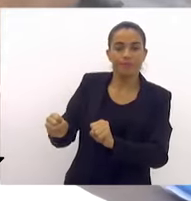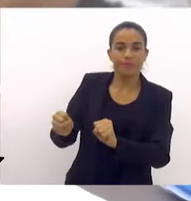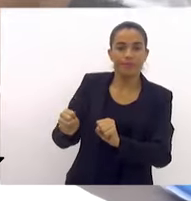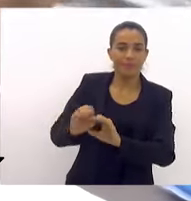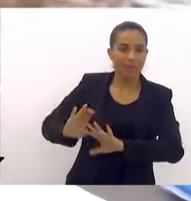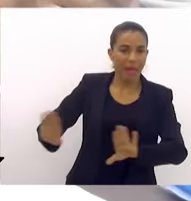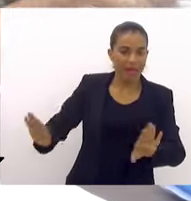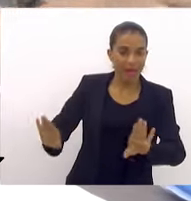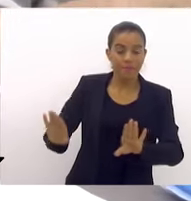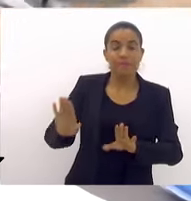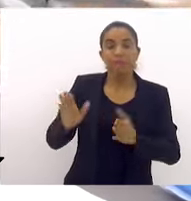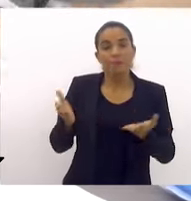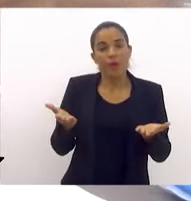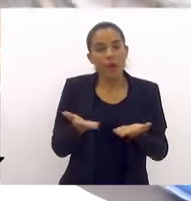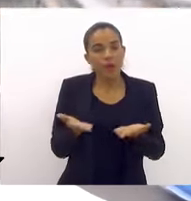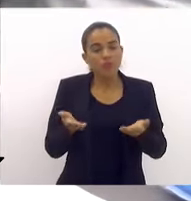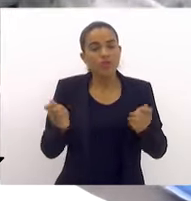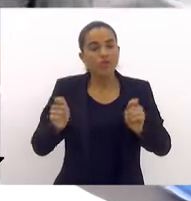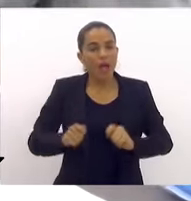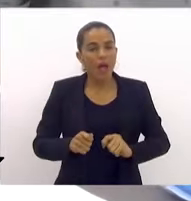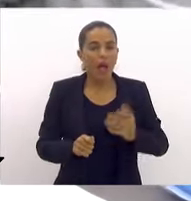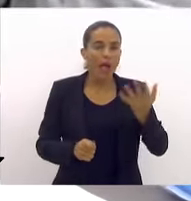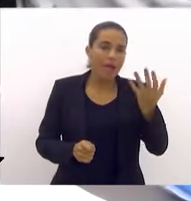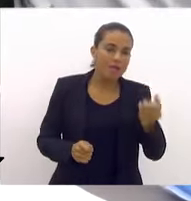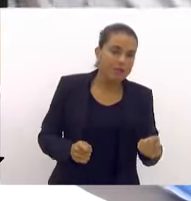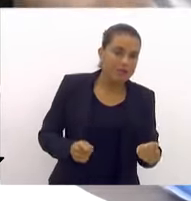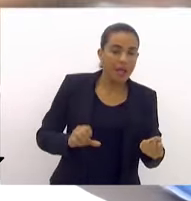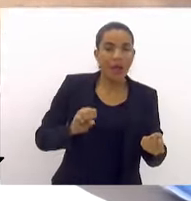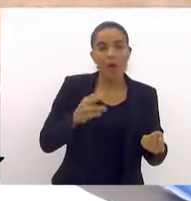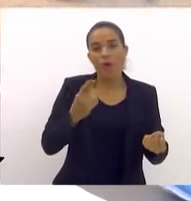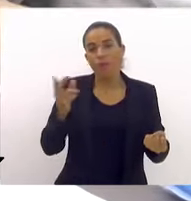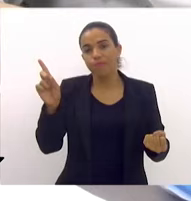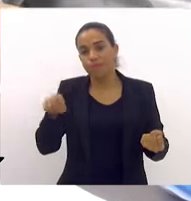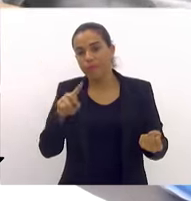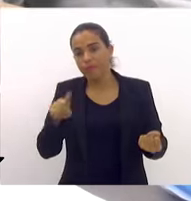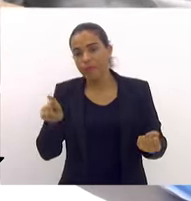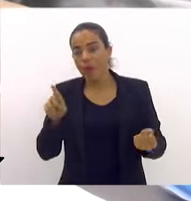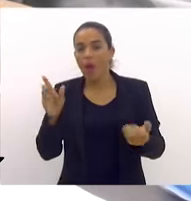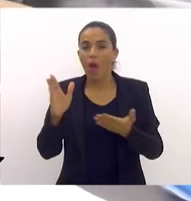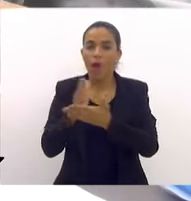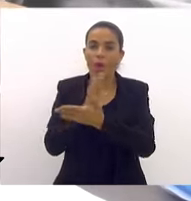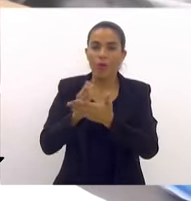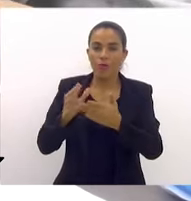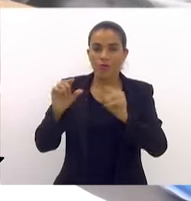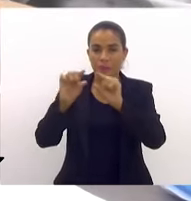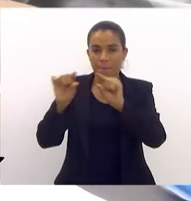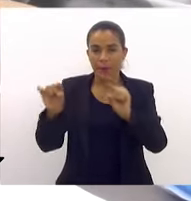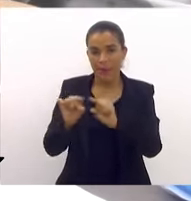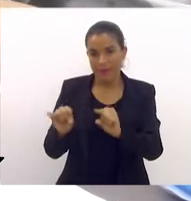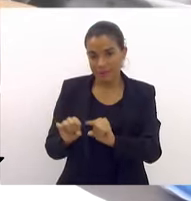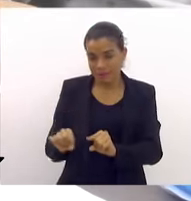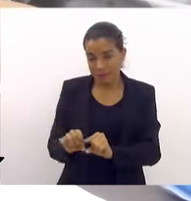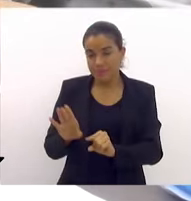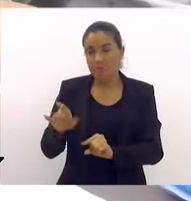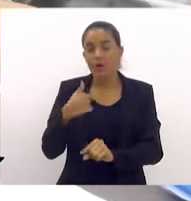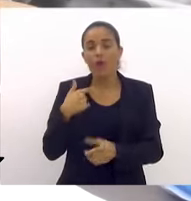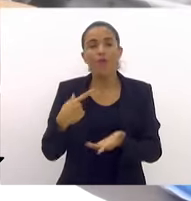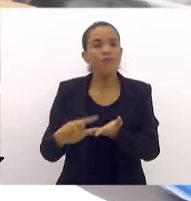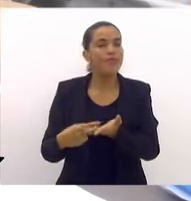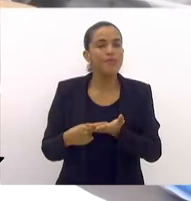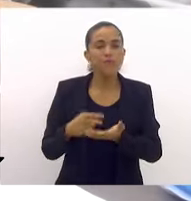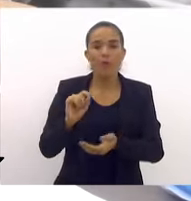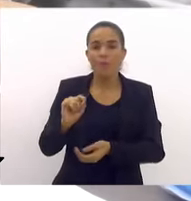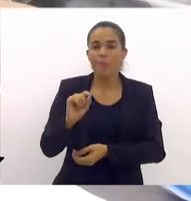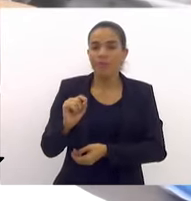assim. A gente pode aceitar ou rejeitar partes. Então, eu fiz uma negociação com ele que tirava várias